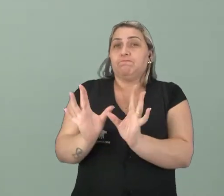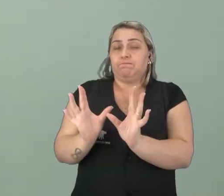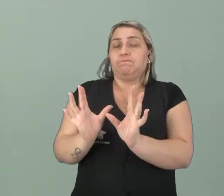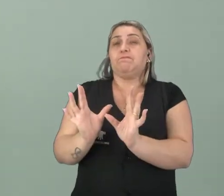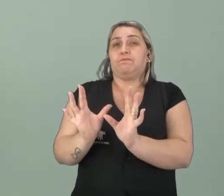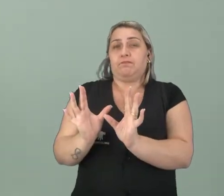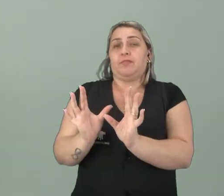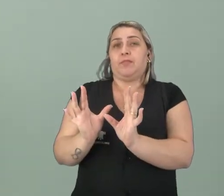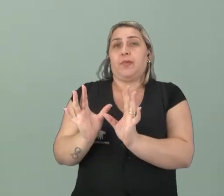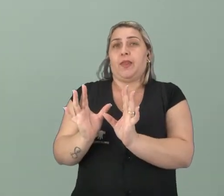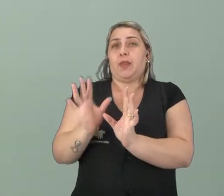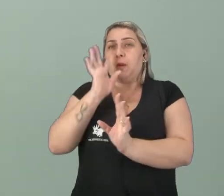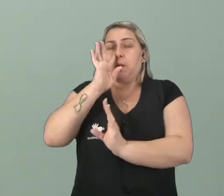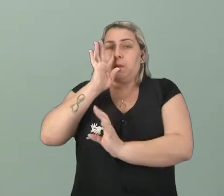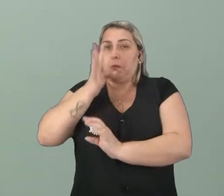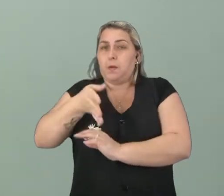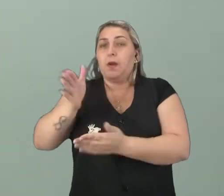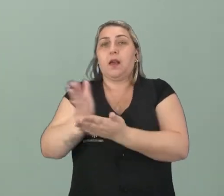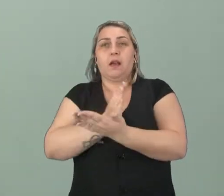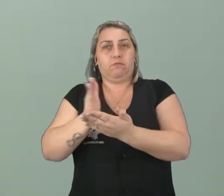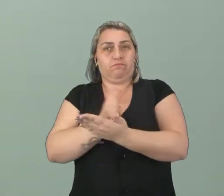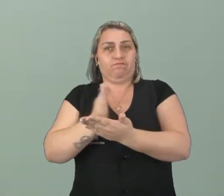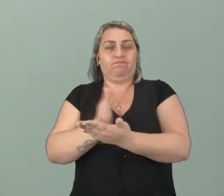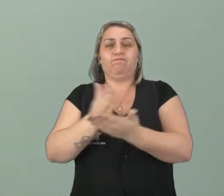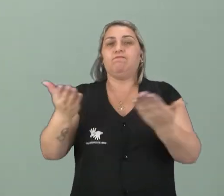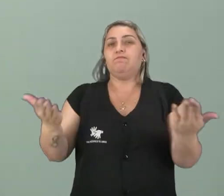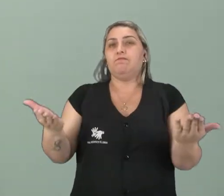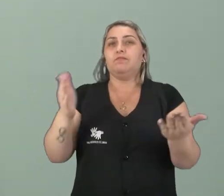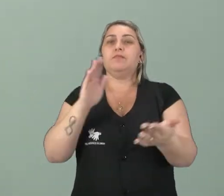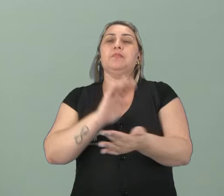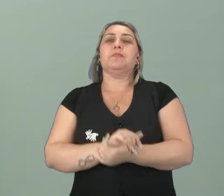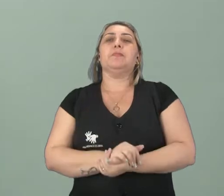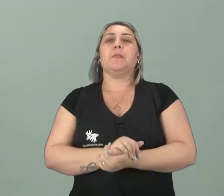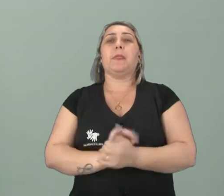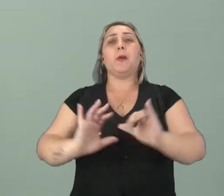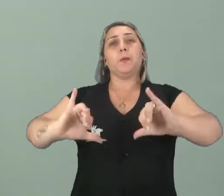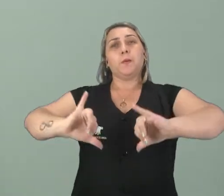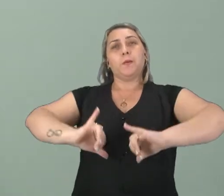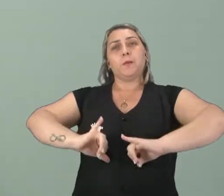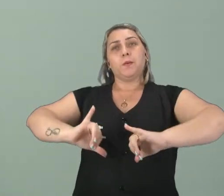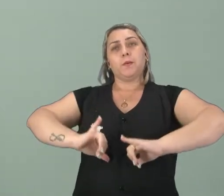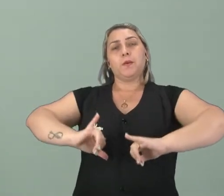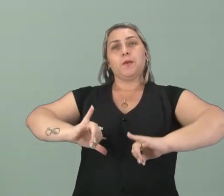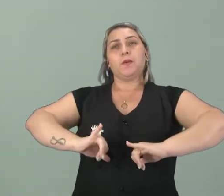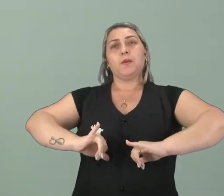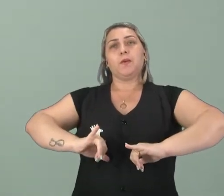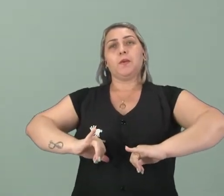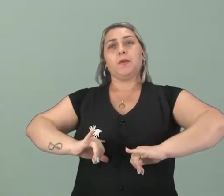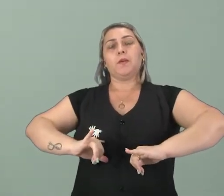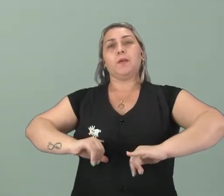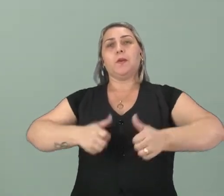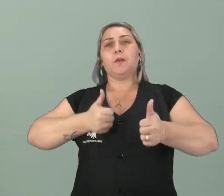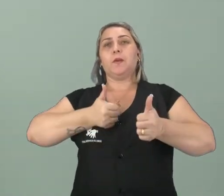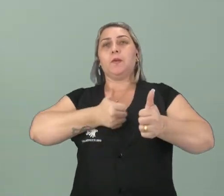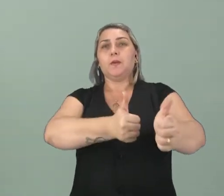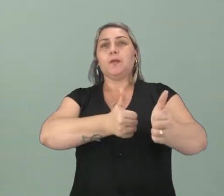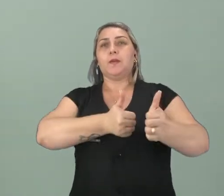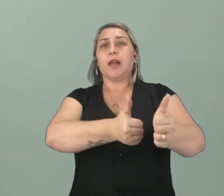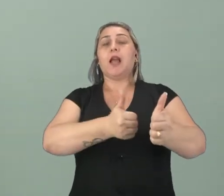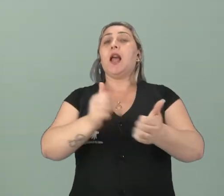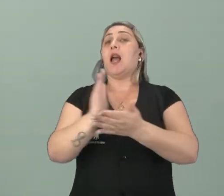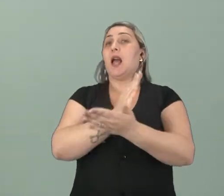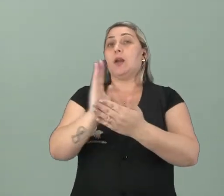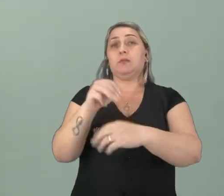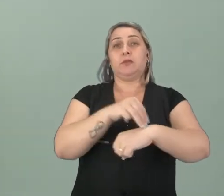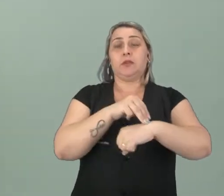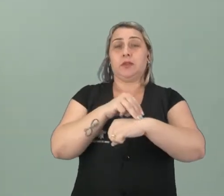propriedade eram ameaçados, alguns até sofriam perseguições para que em algum